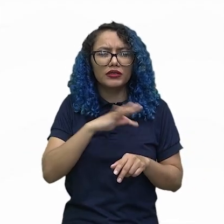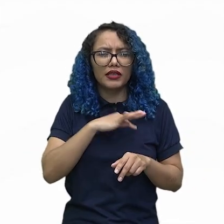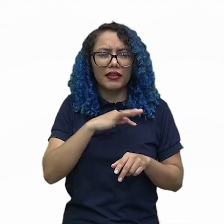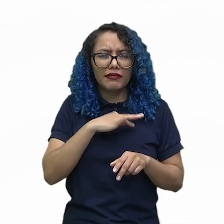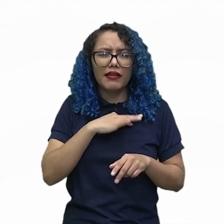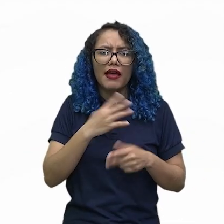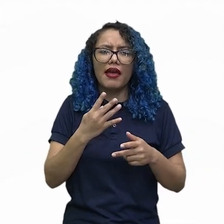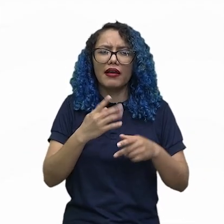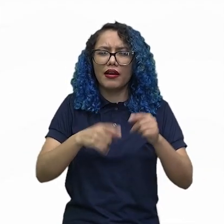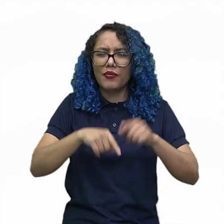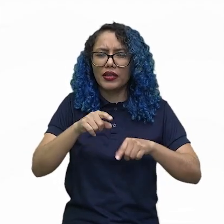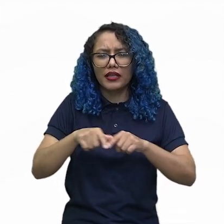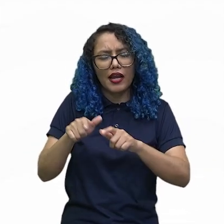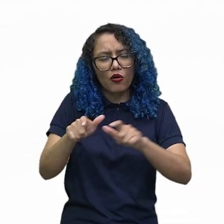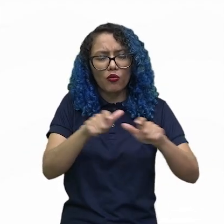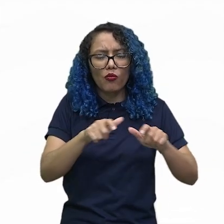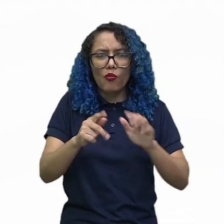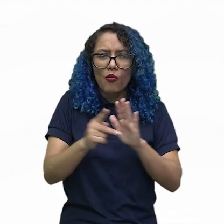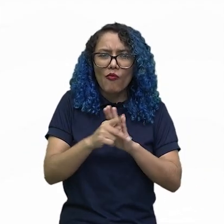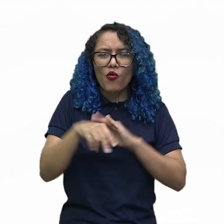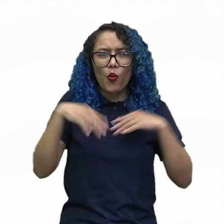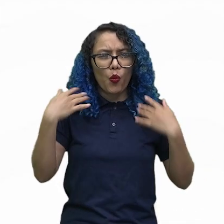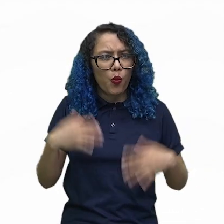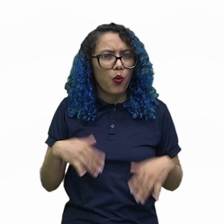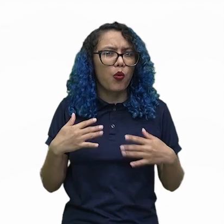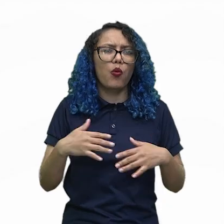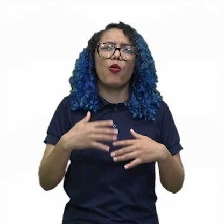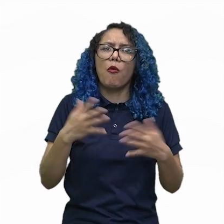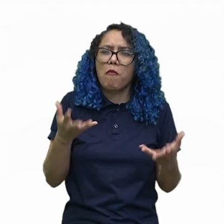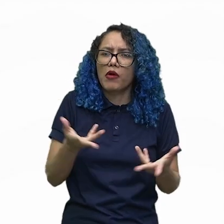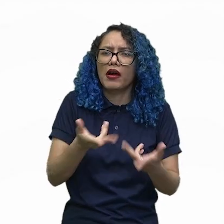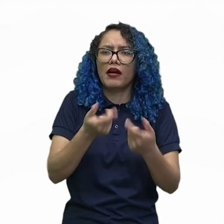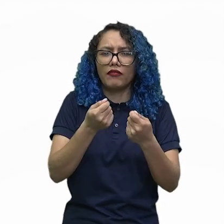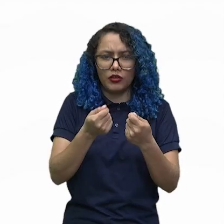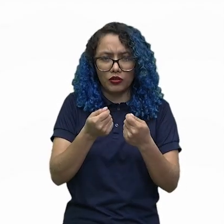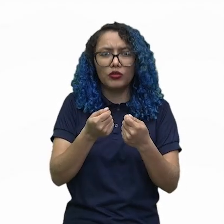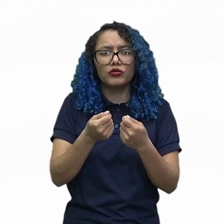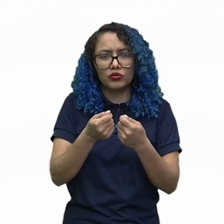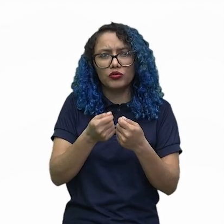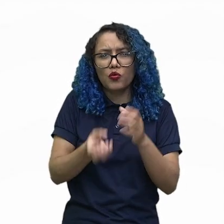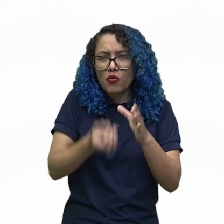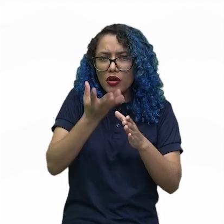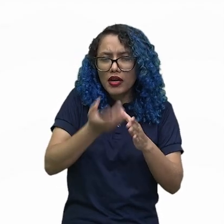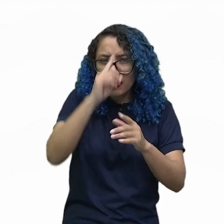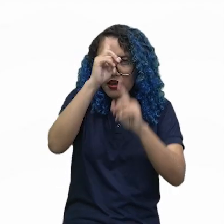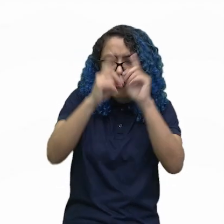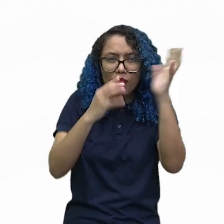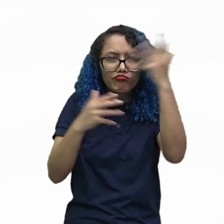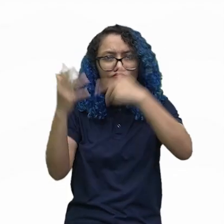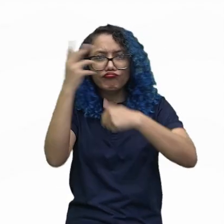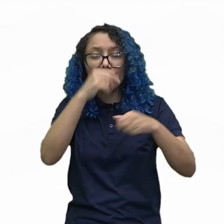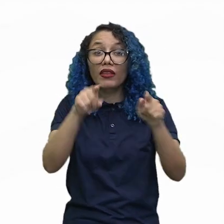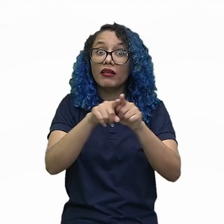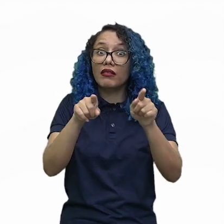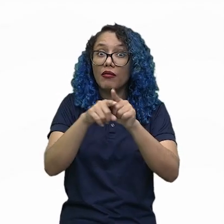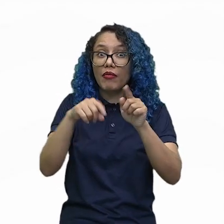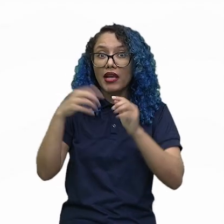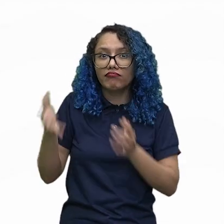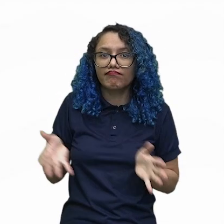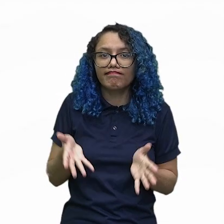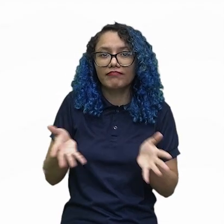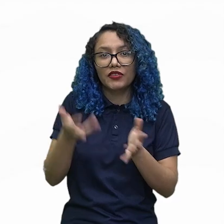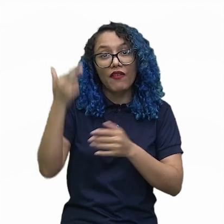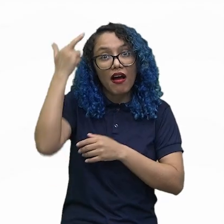técnicas e materiais locais. Por isso, eles criam não só para embelezar, mas também para refletir e